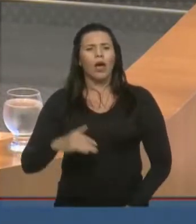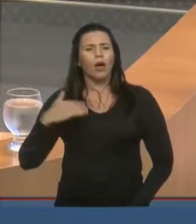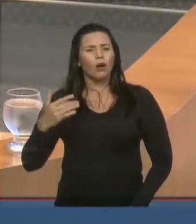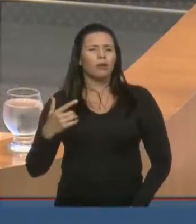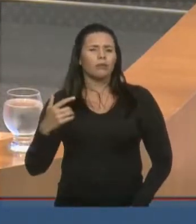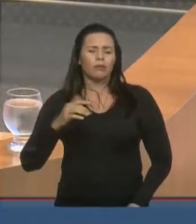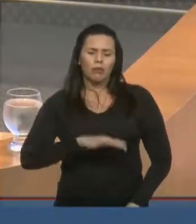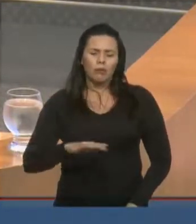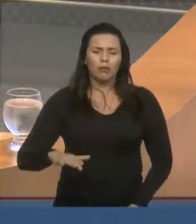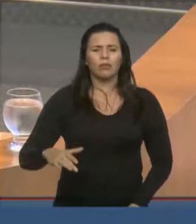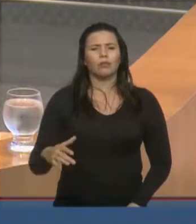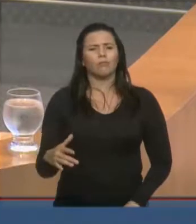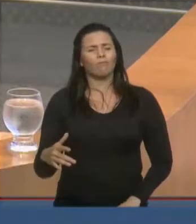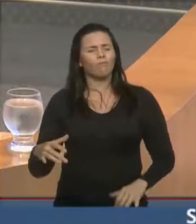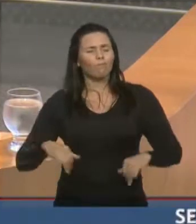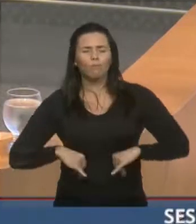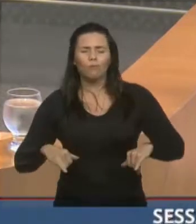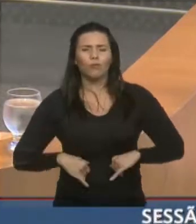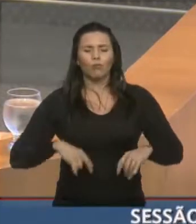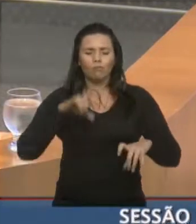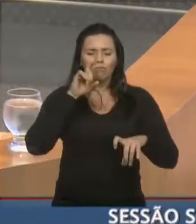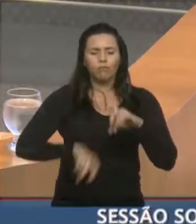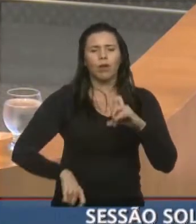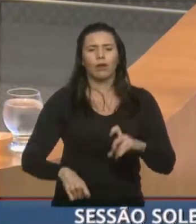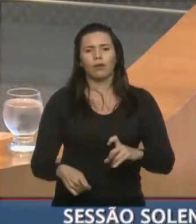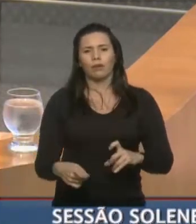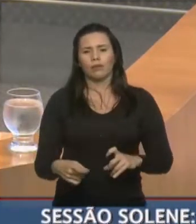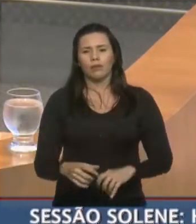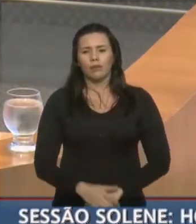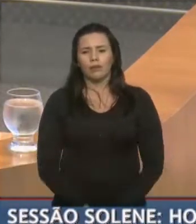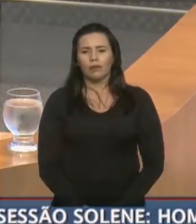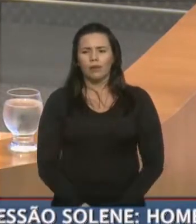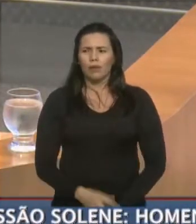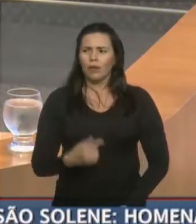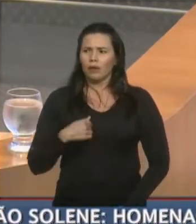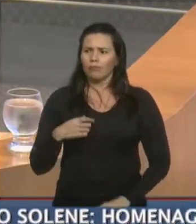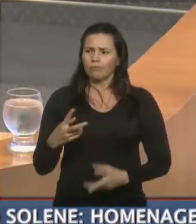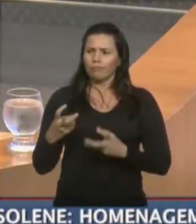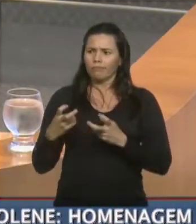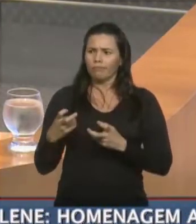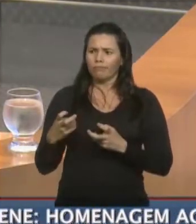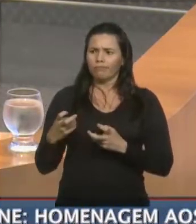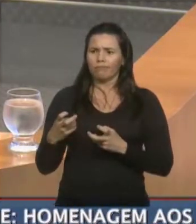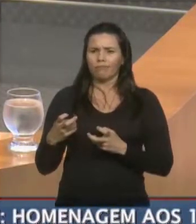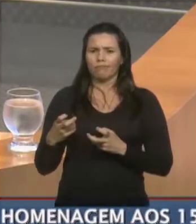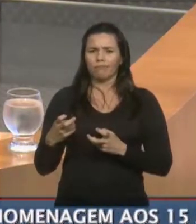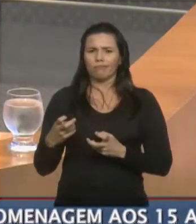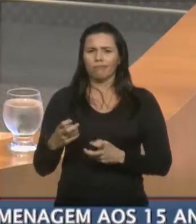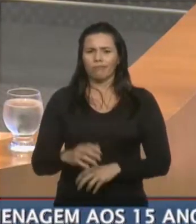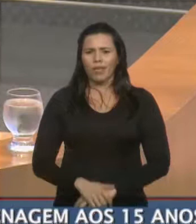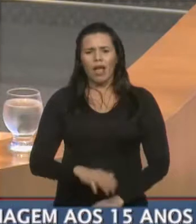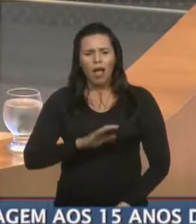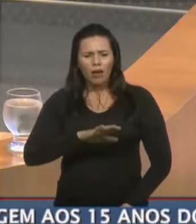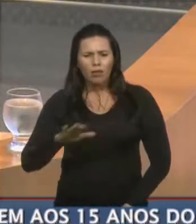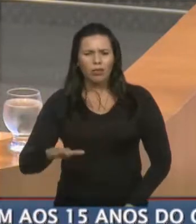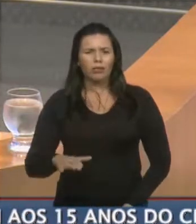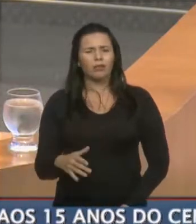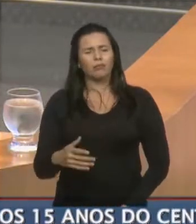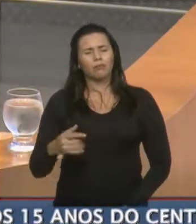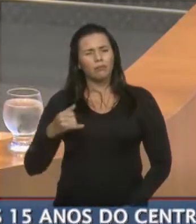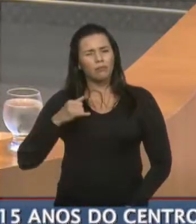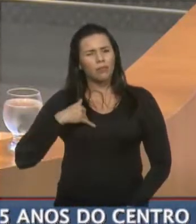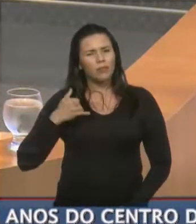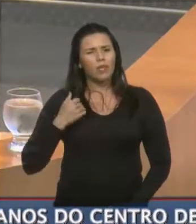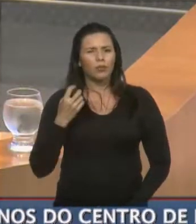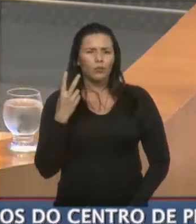distância. E quando a gente vai ver de perto, a gente vê a grandeza do trabalho que é feito ali. Você imagina uma criança de 2 anos,